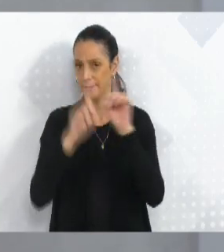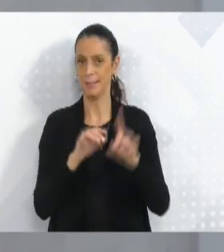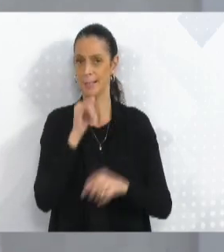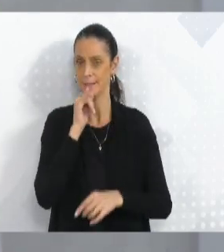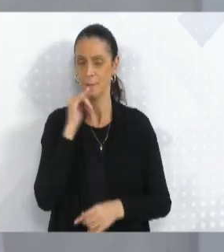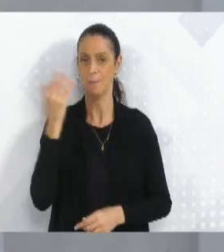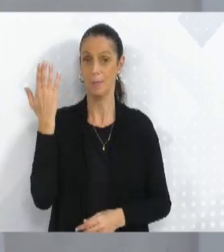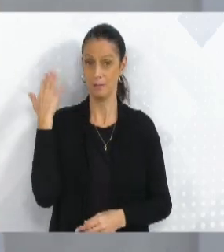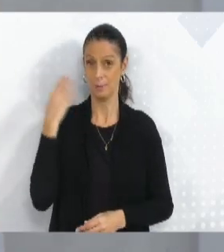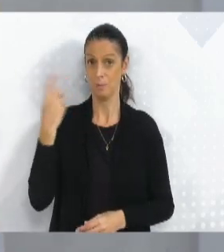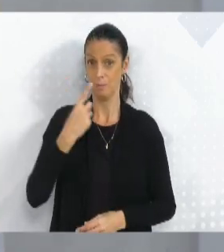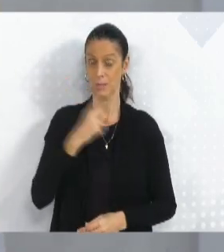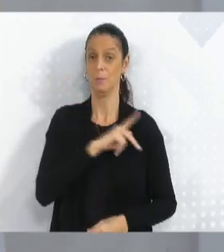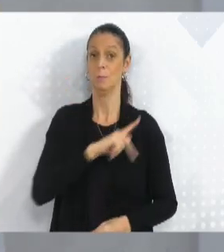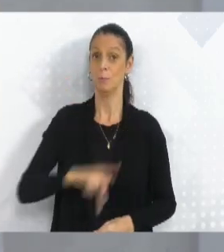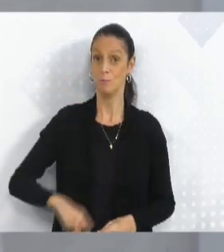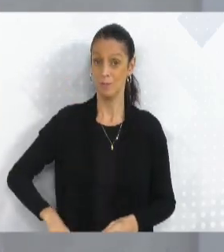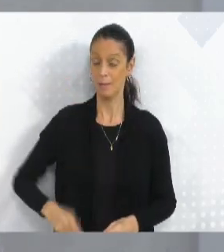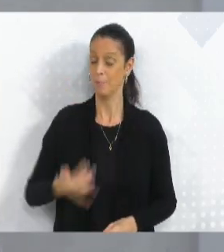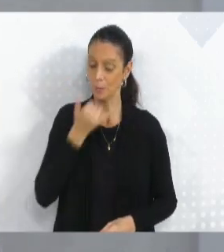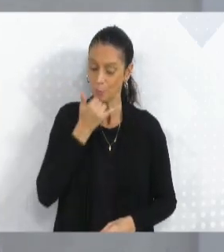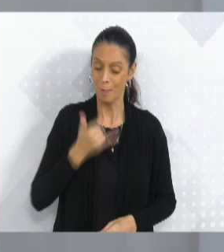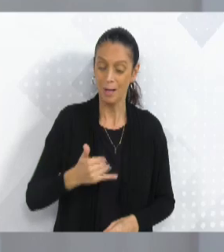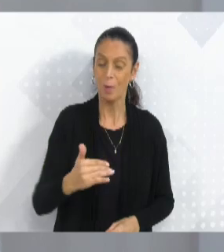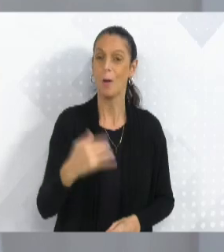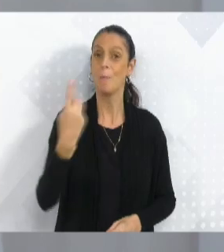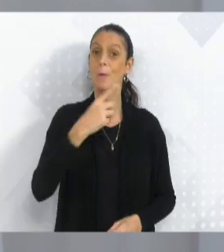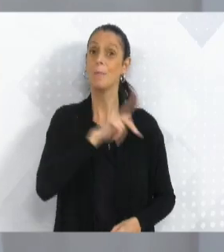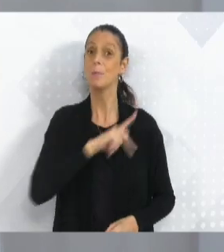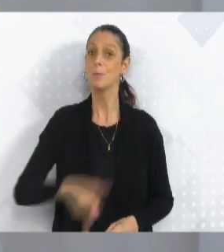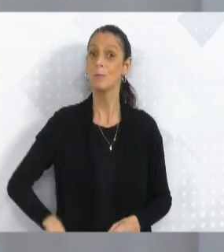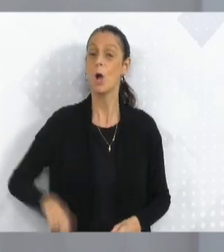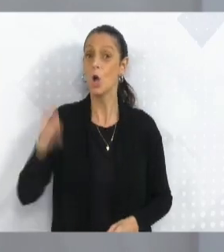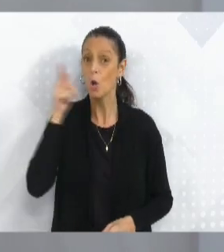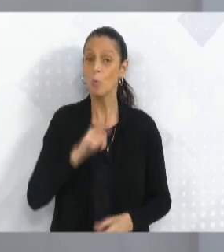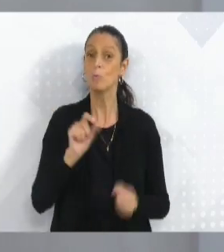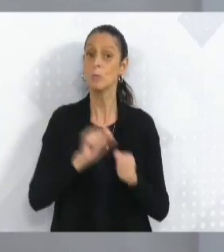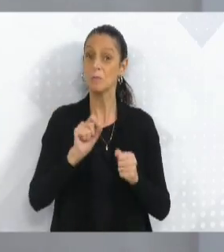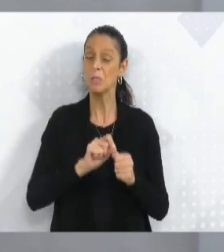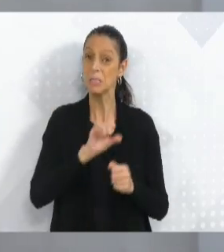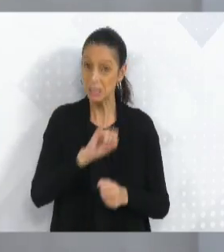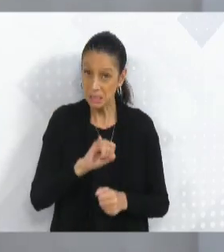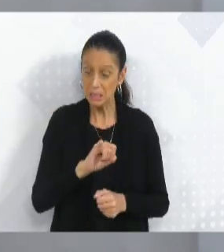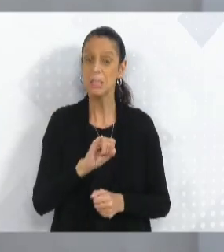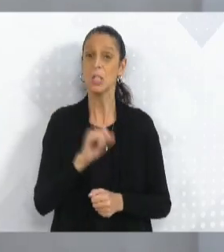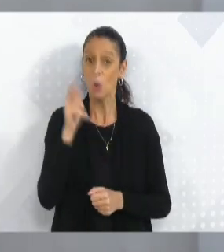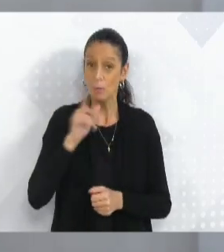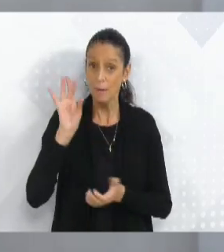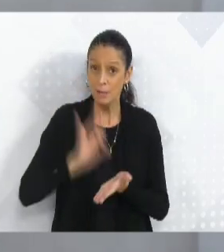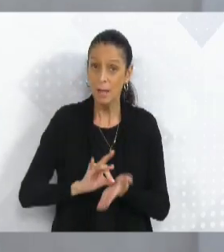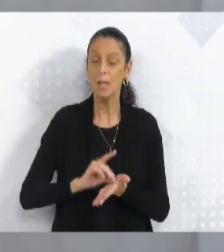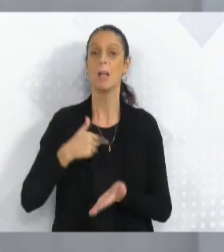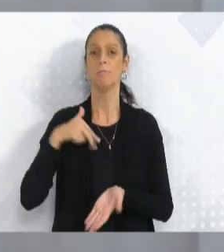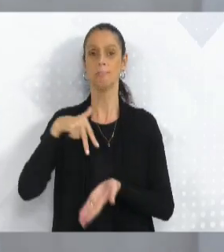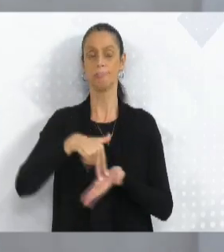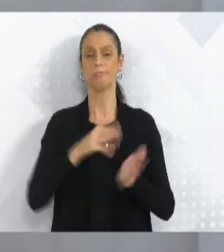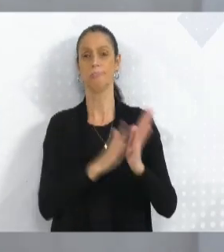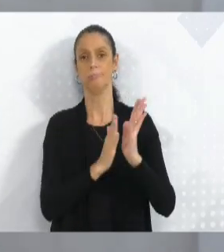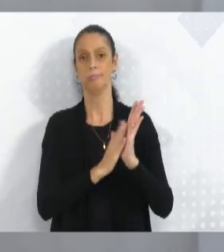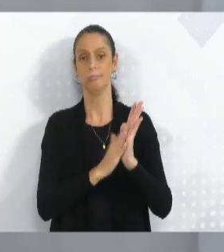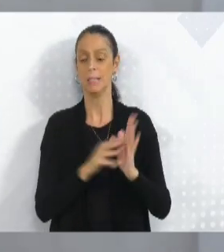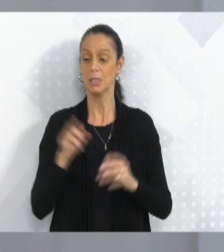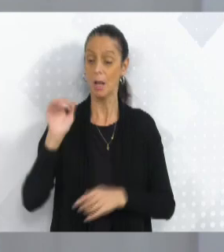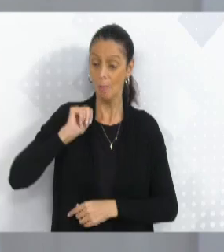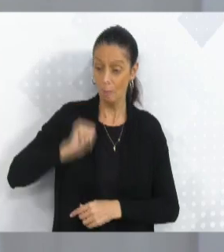presidente da república que tiveram essa condição de fazer isso eu vou aplaudilo de pé de encerrar todas as